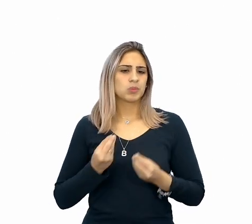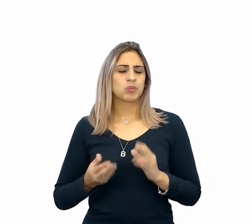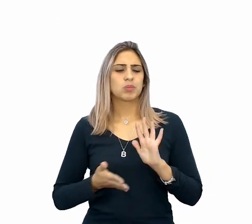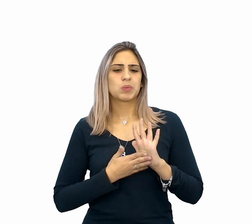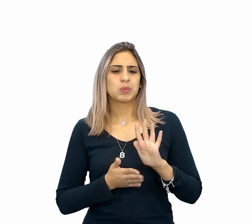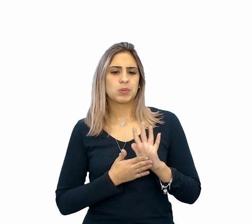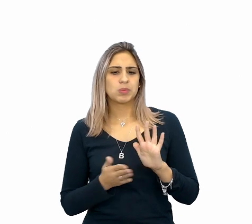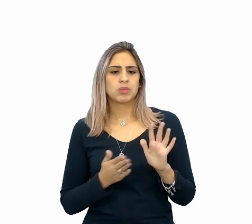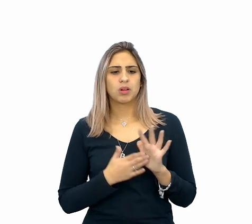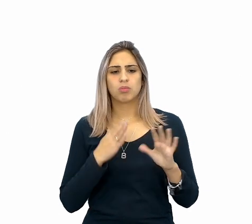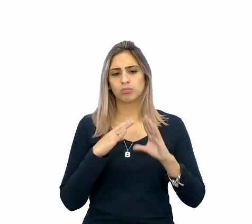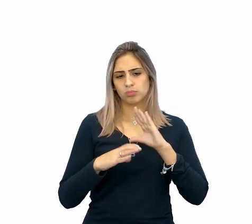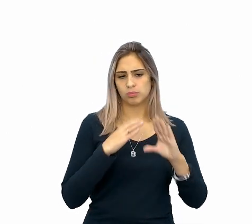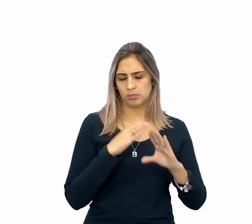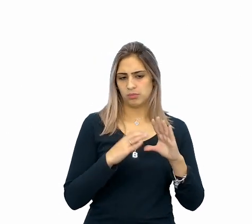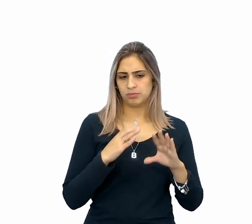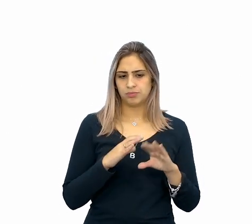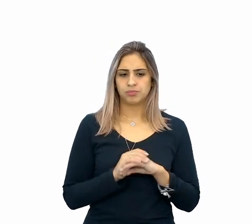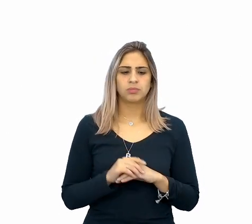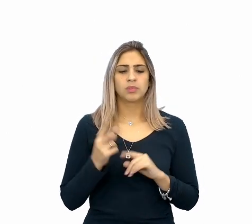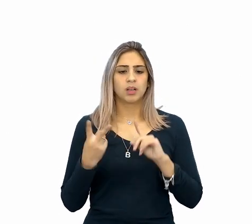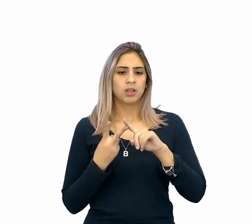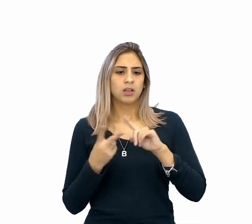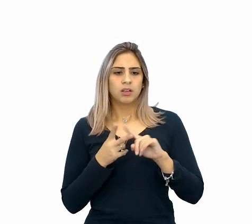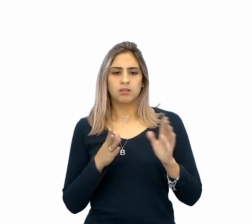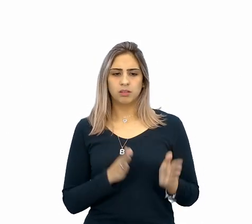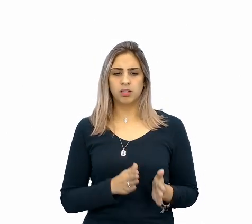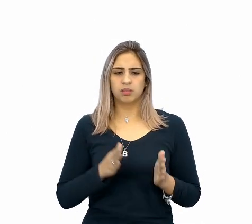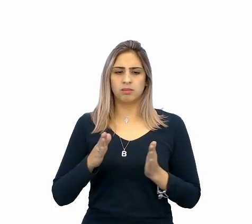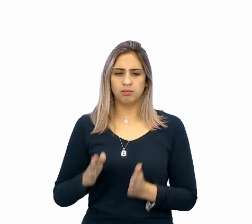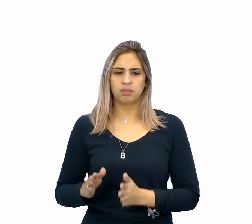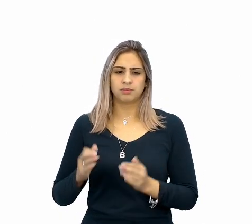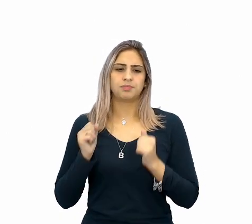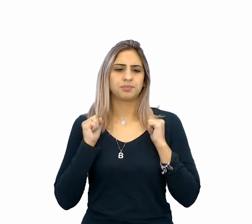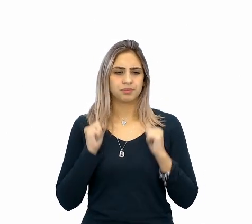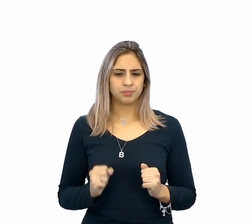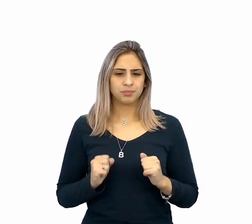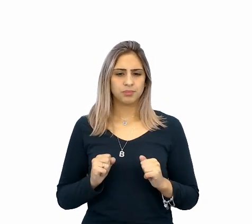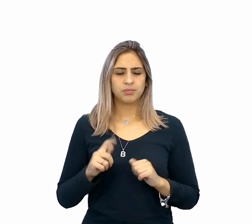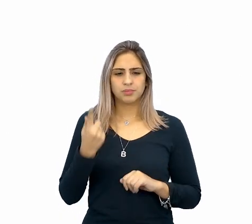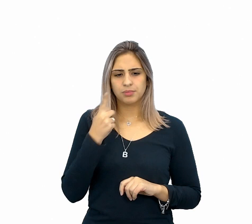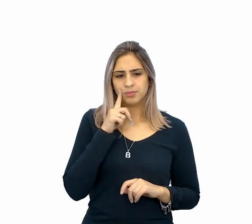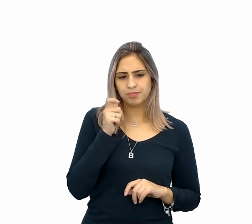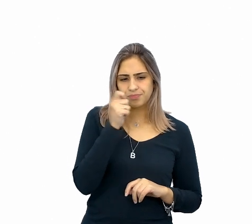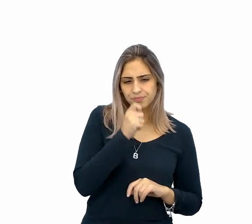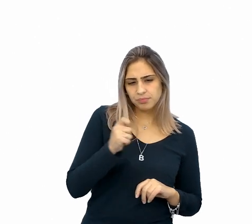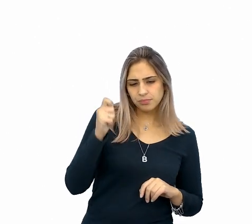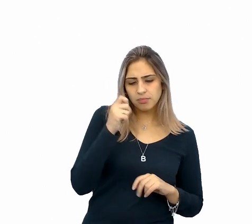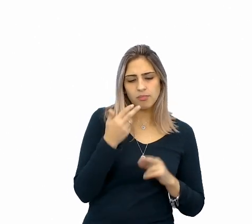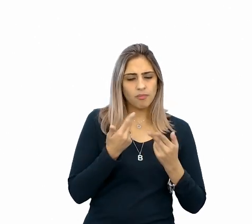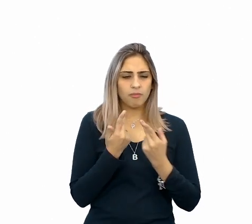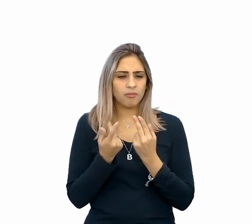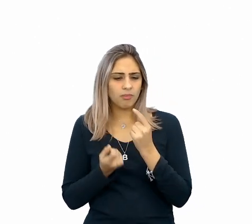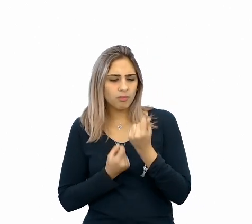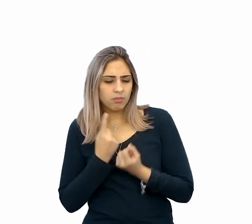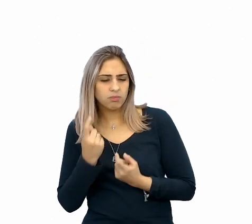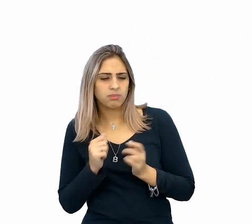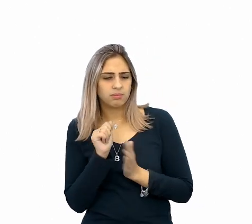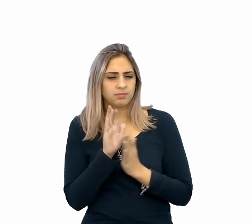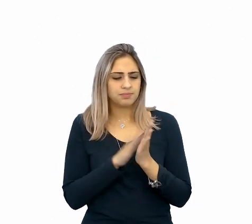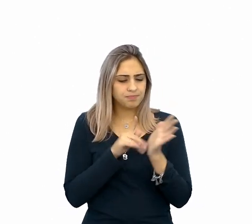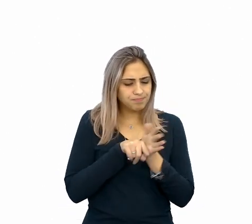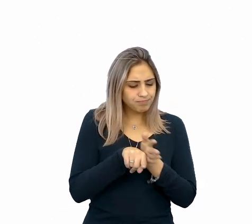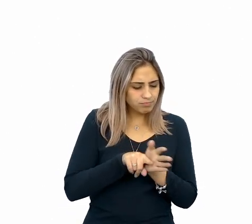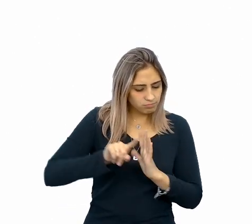propósito comunicativo. Num segundo momento, nós poremos uma lupa em algumas atividades, a fim de